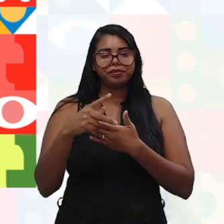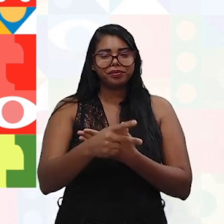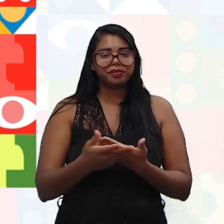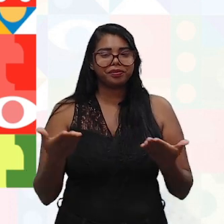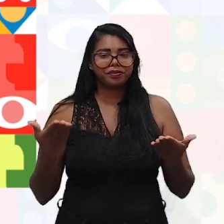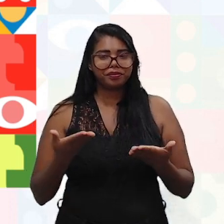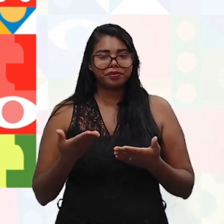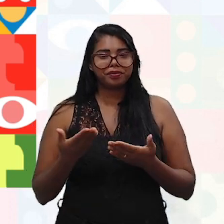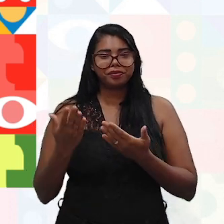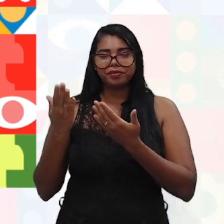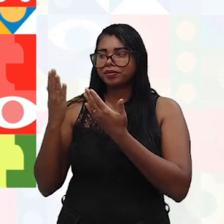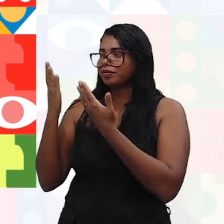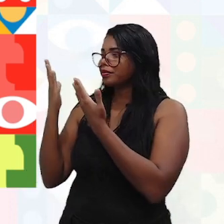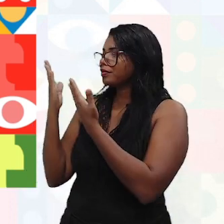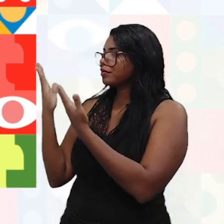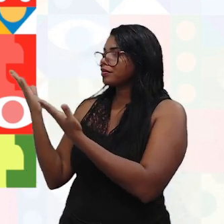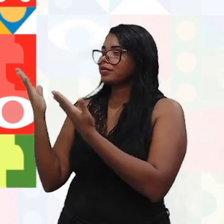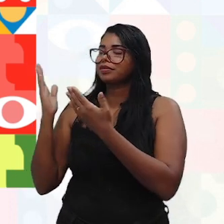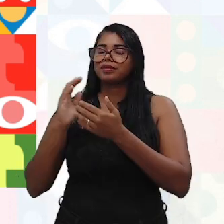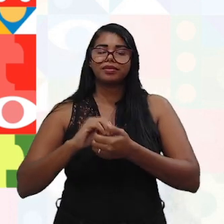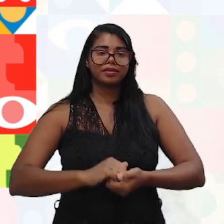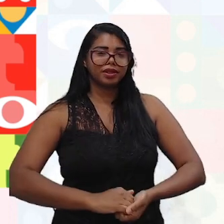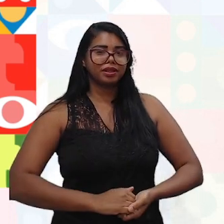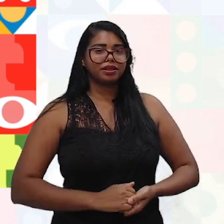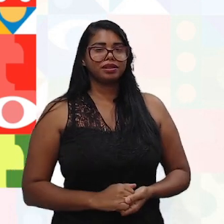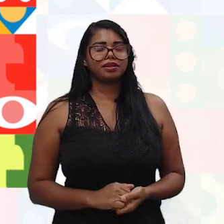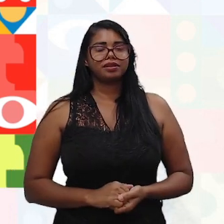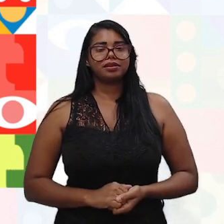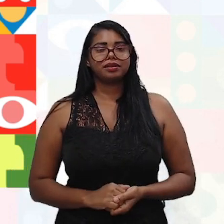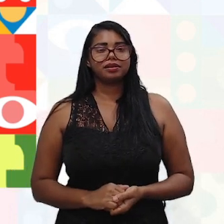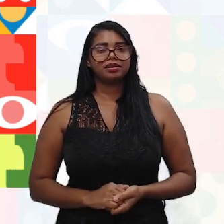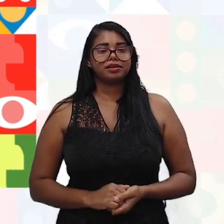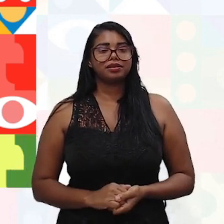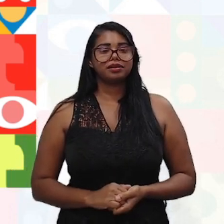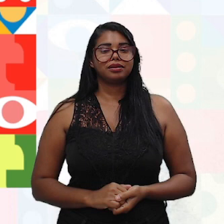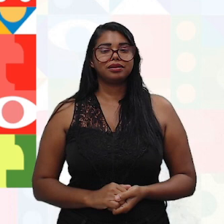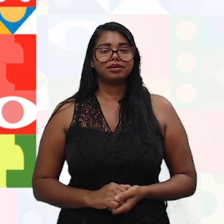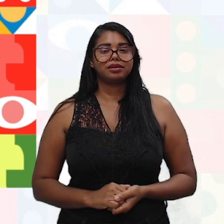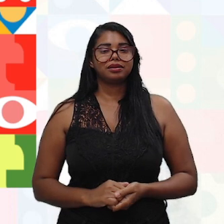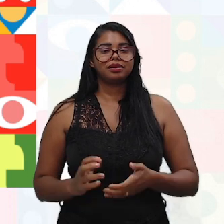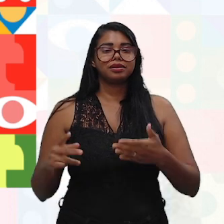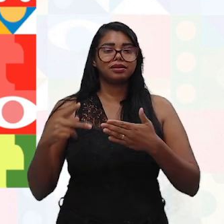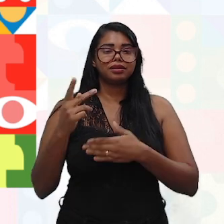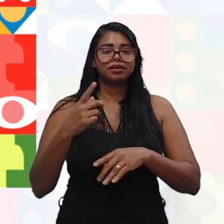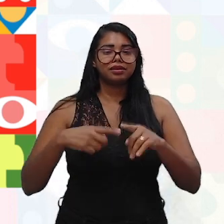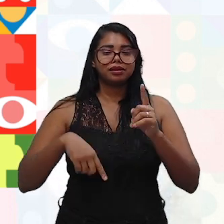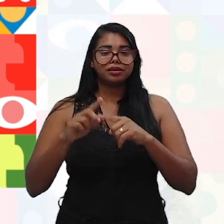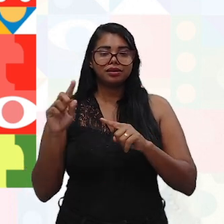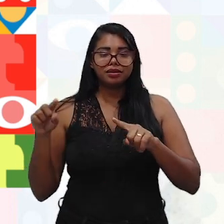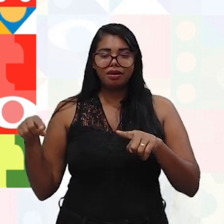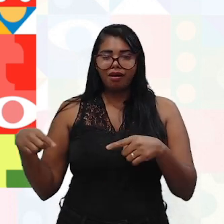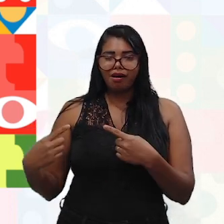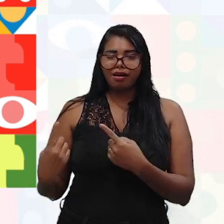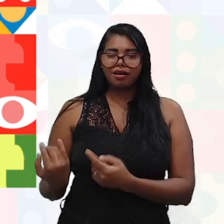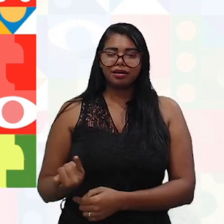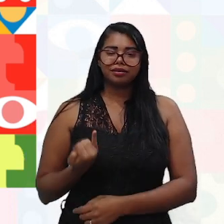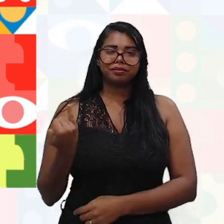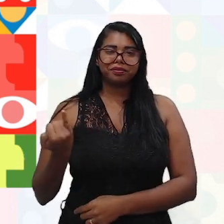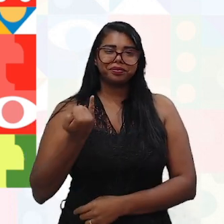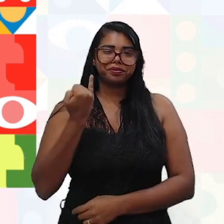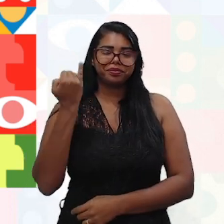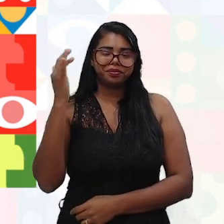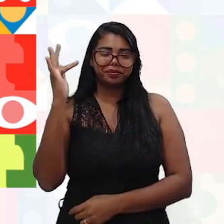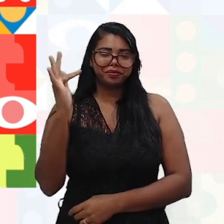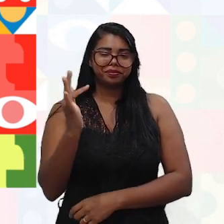um pouquinho. Diante disso tudo, acaba que a gente levanta um desafio importante para vocês,